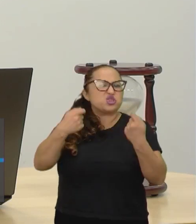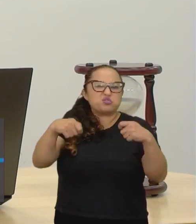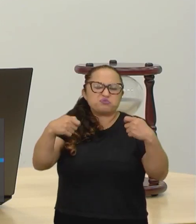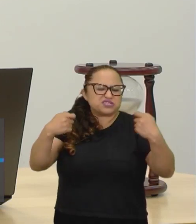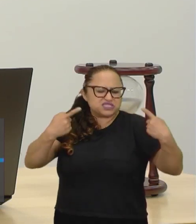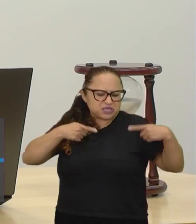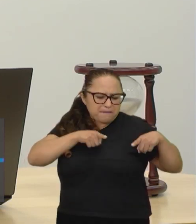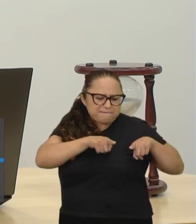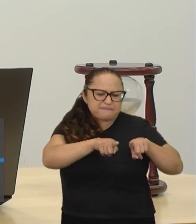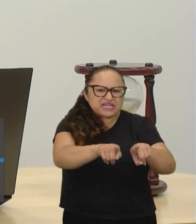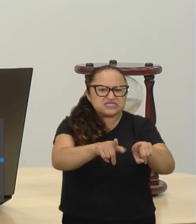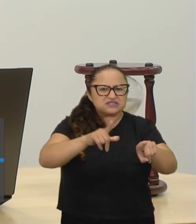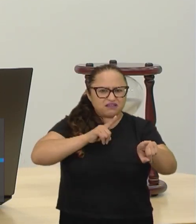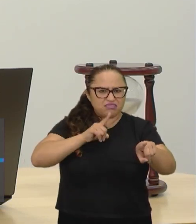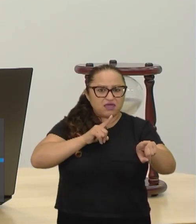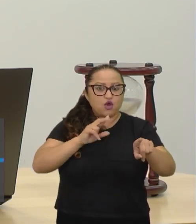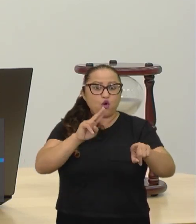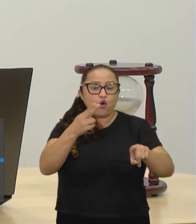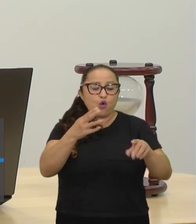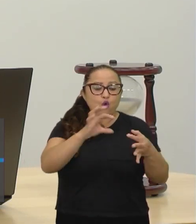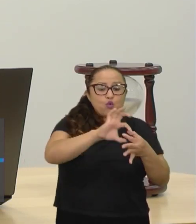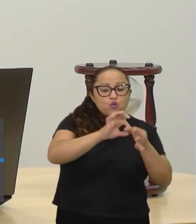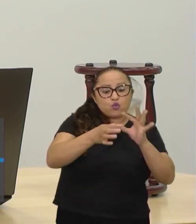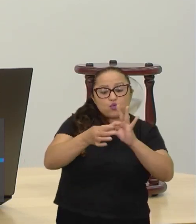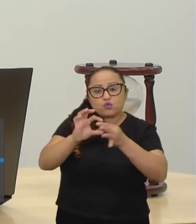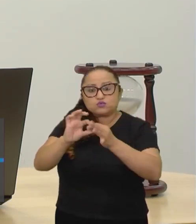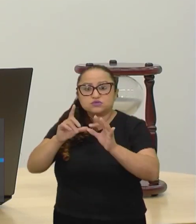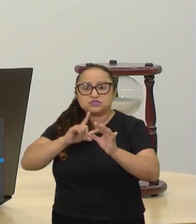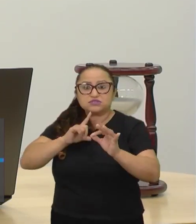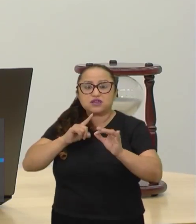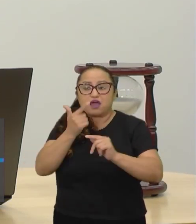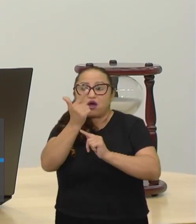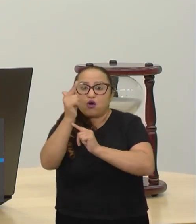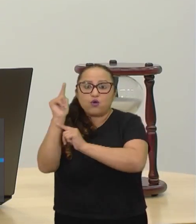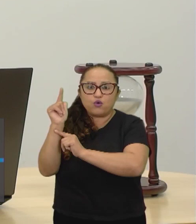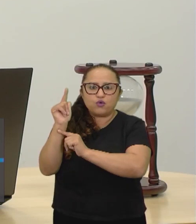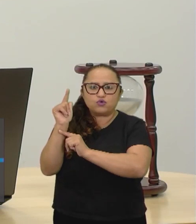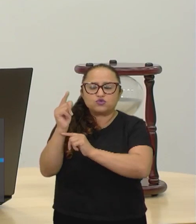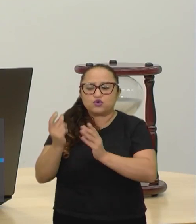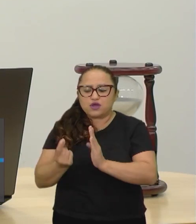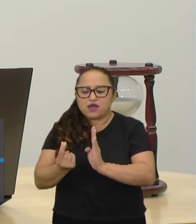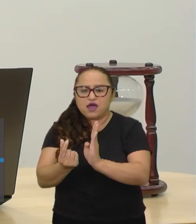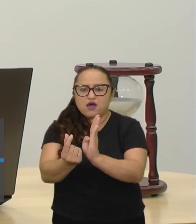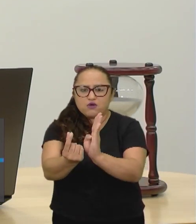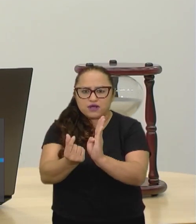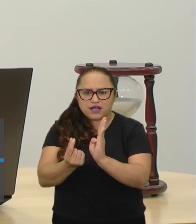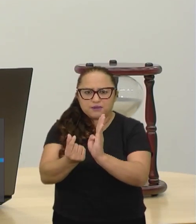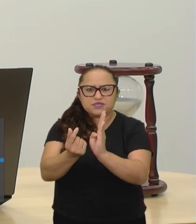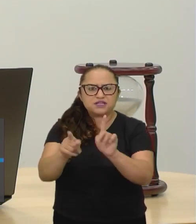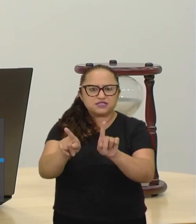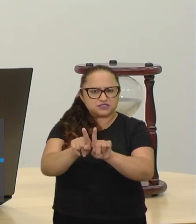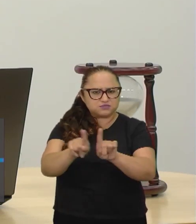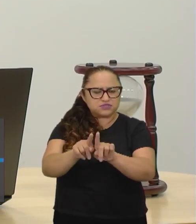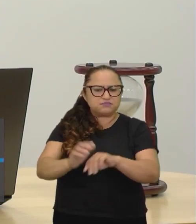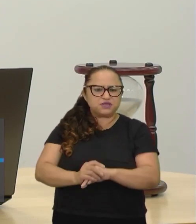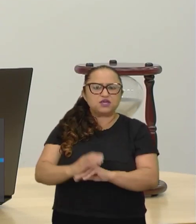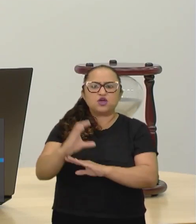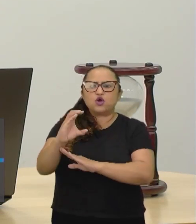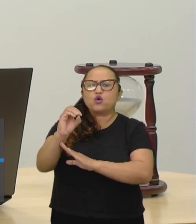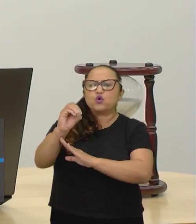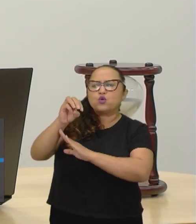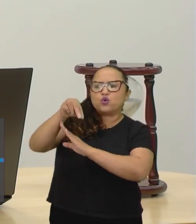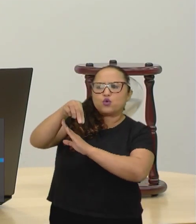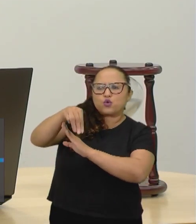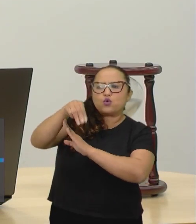né? Elas não deveriam mais ter que se alinhar a um lado, né? Capitalismo, comunismo. E elas